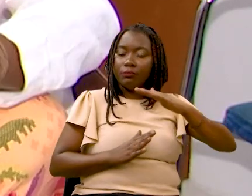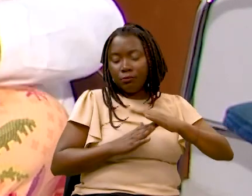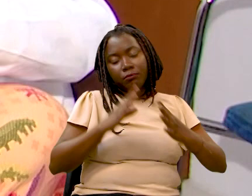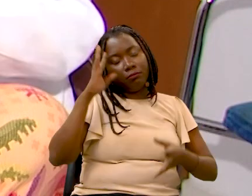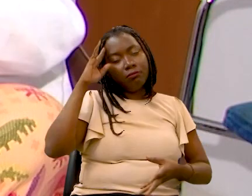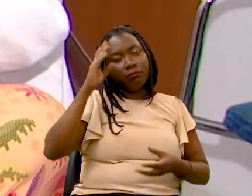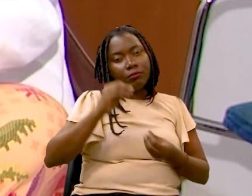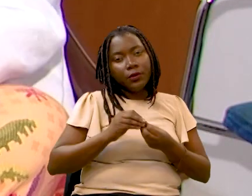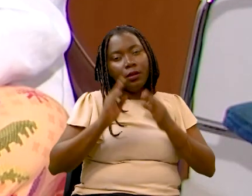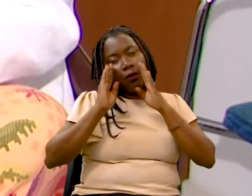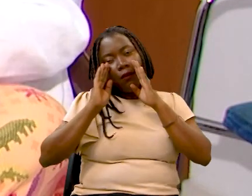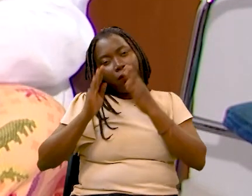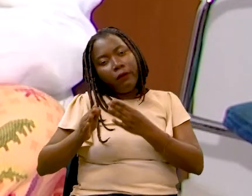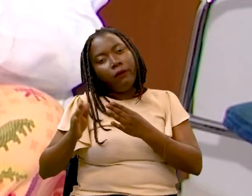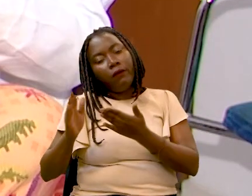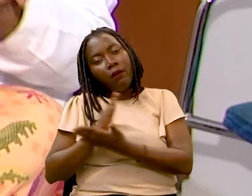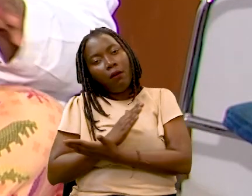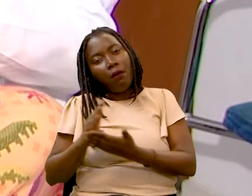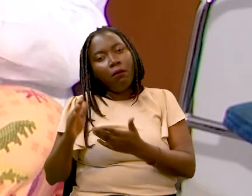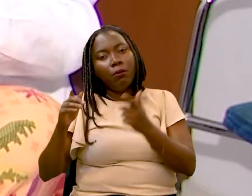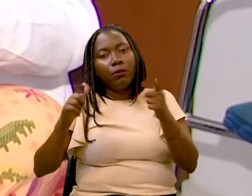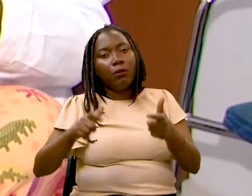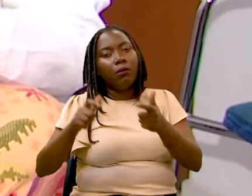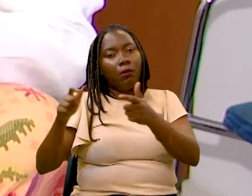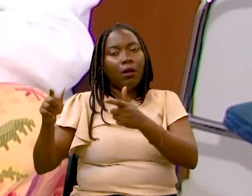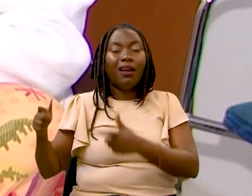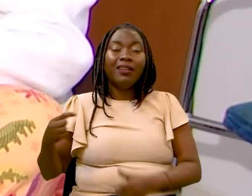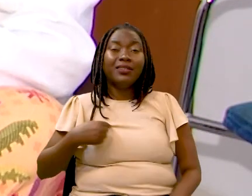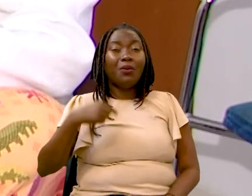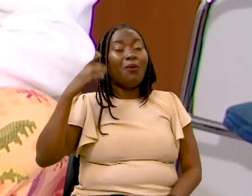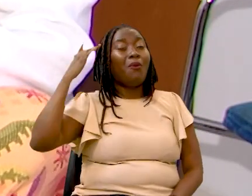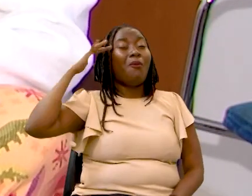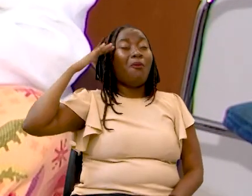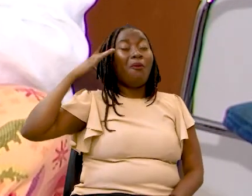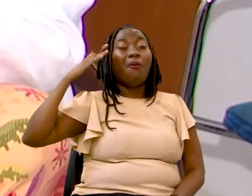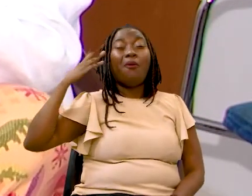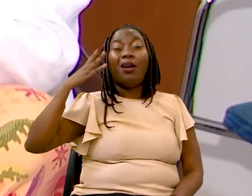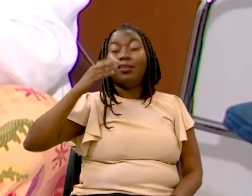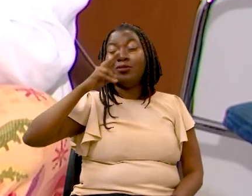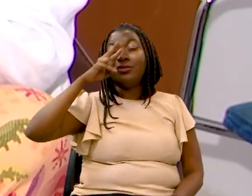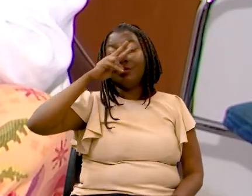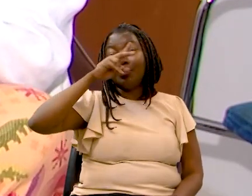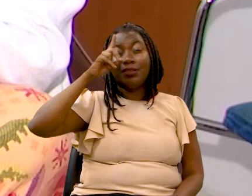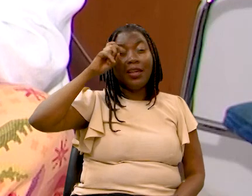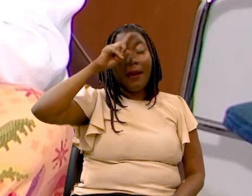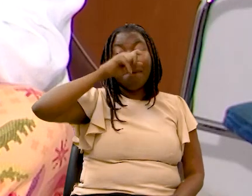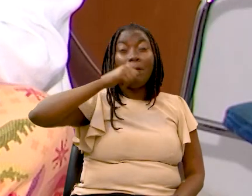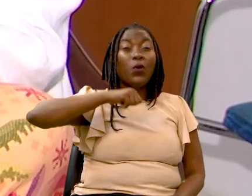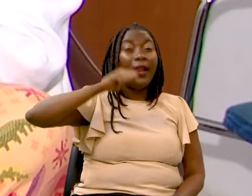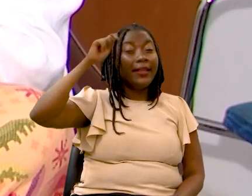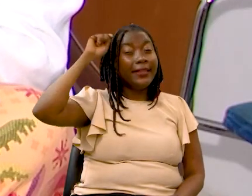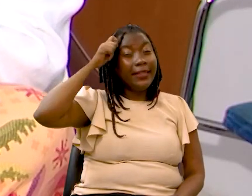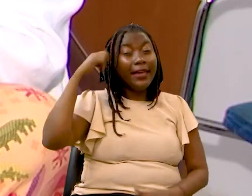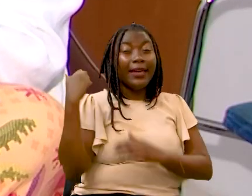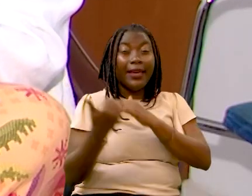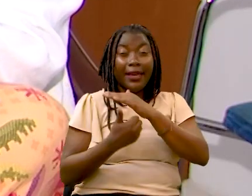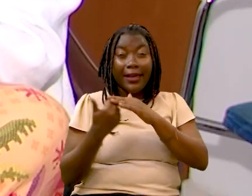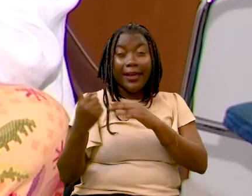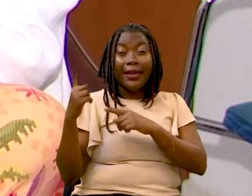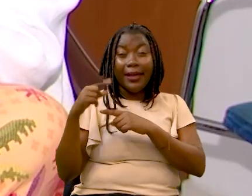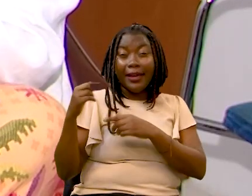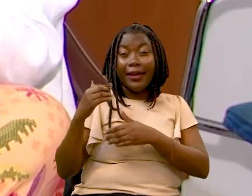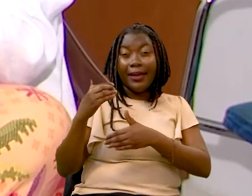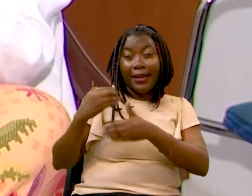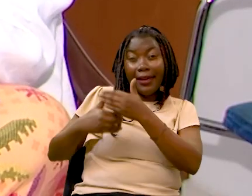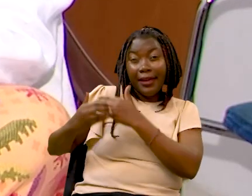momento eu dei um passo reduzido, com foco em alguns lugares. Eu acho que o grande desafio de uma